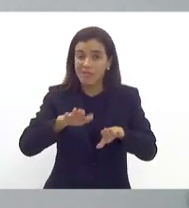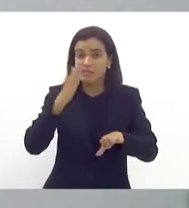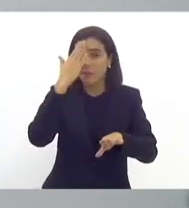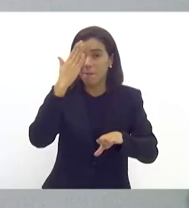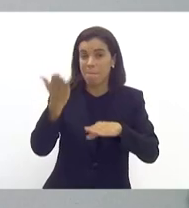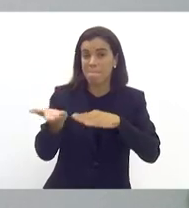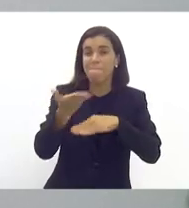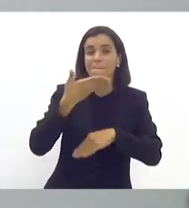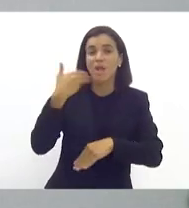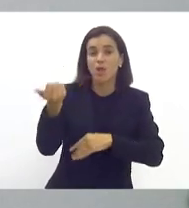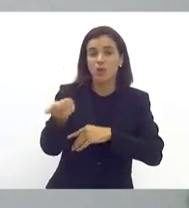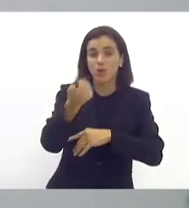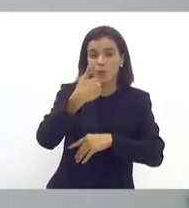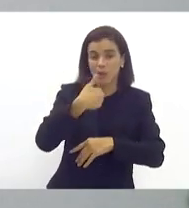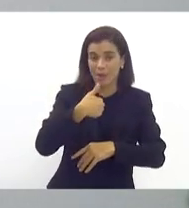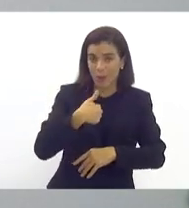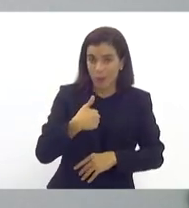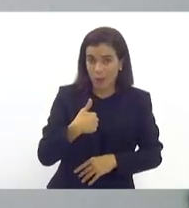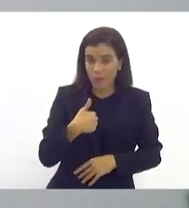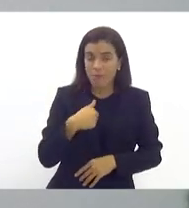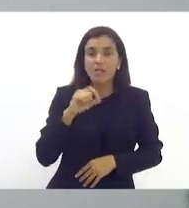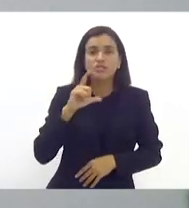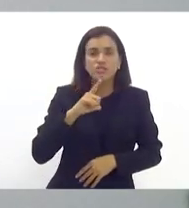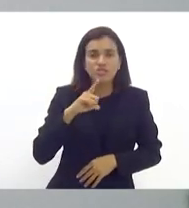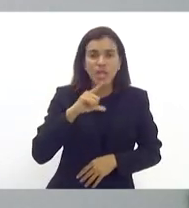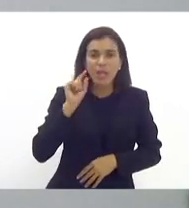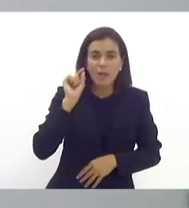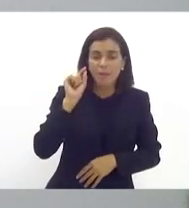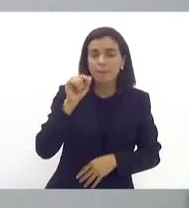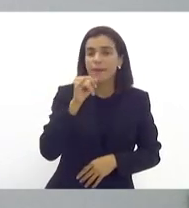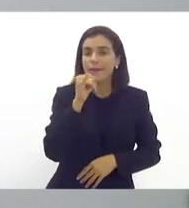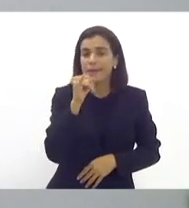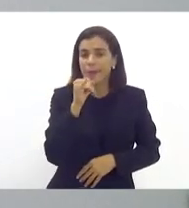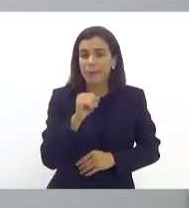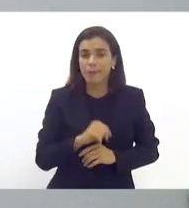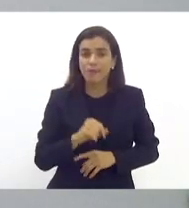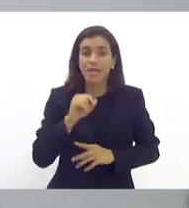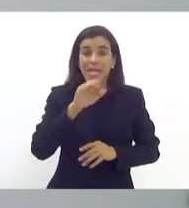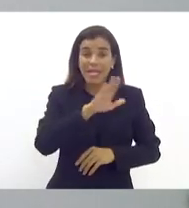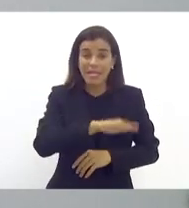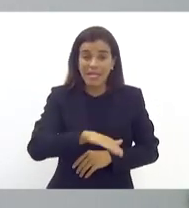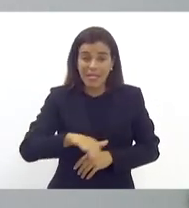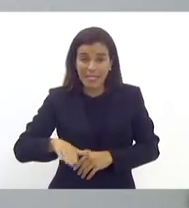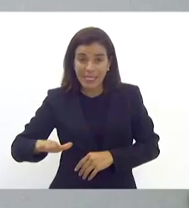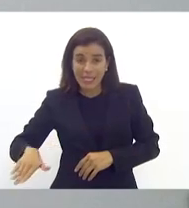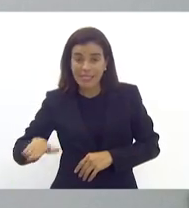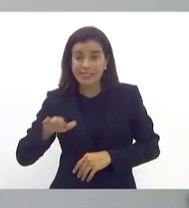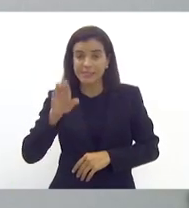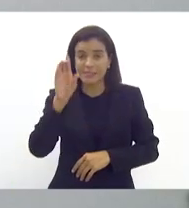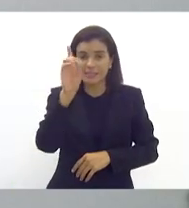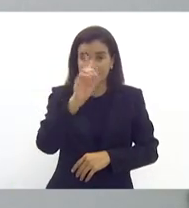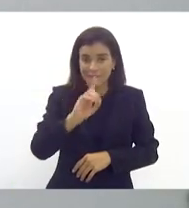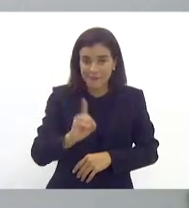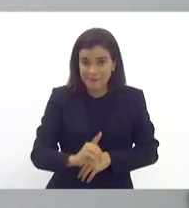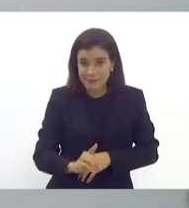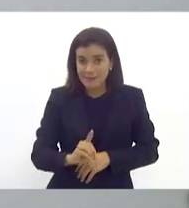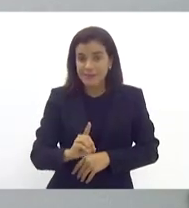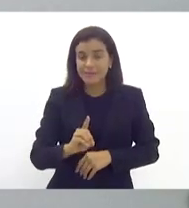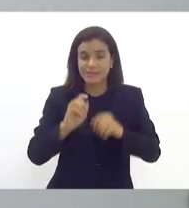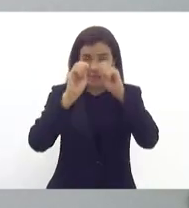ativem um indicador por exemplo criança com deficiência